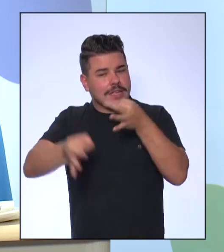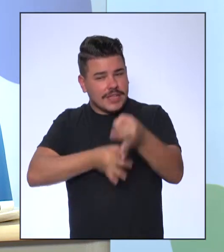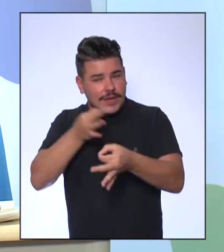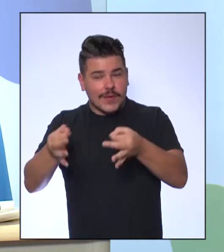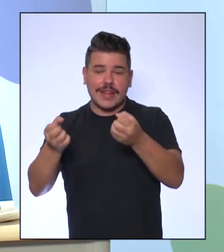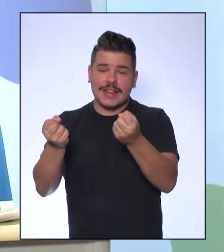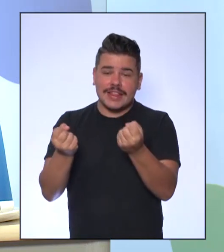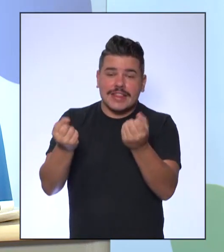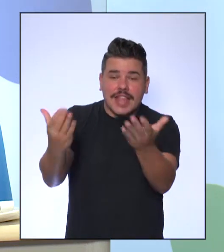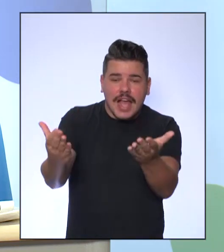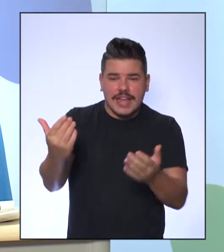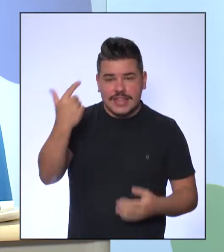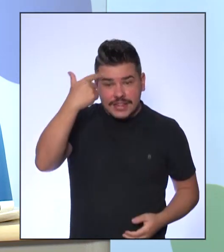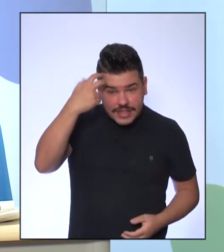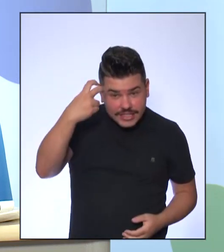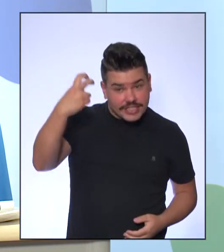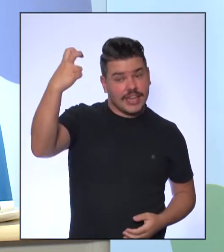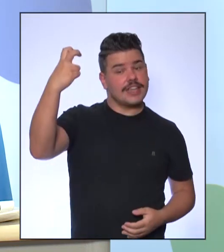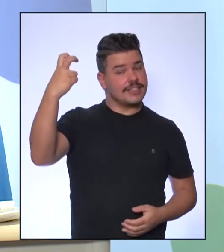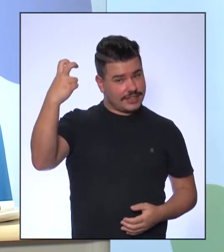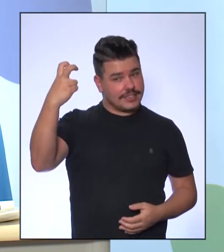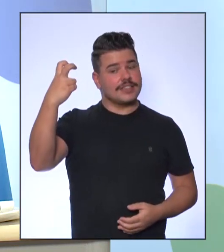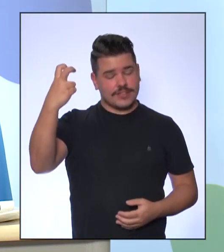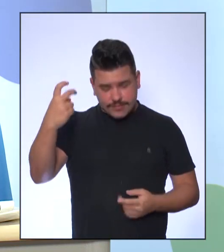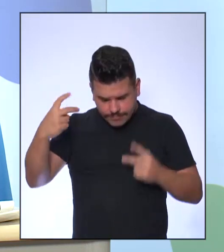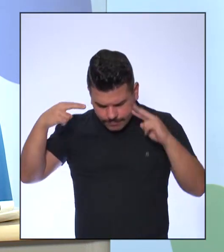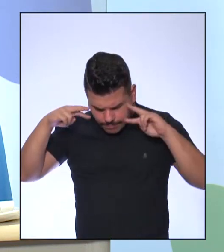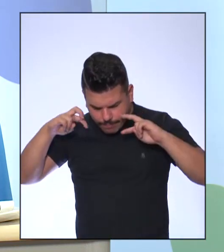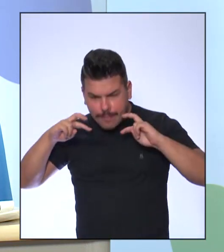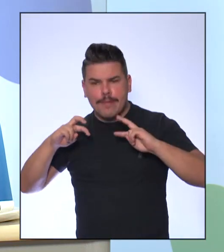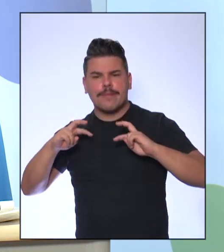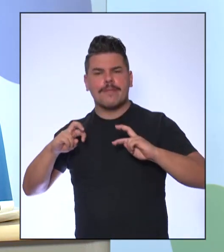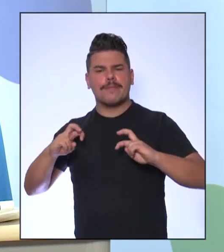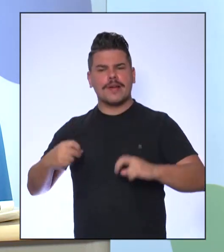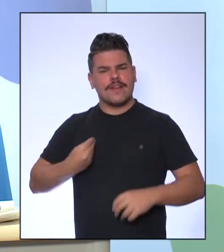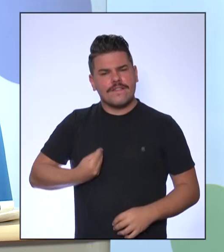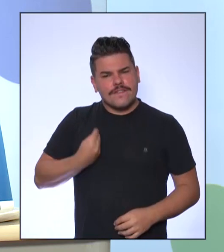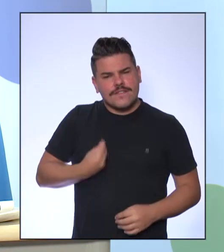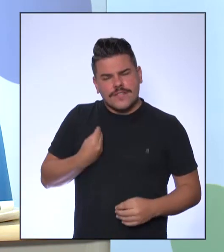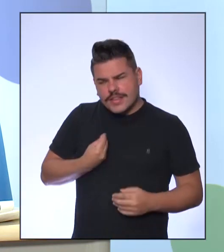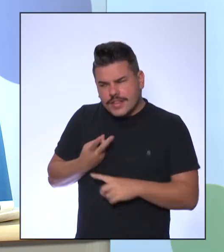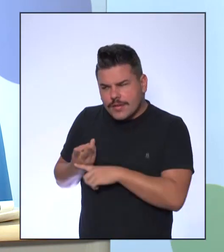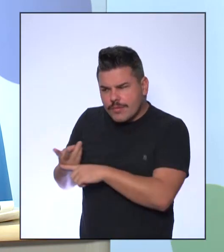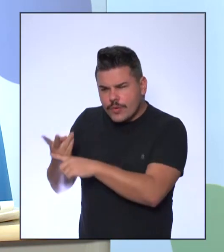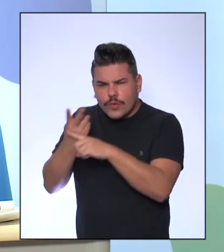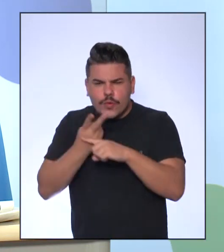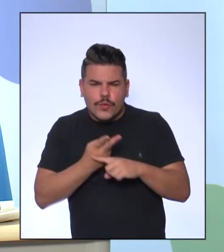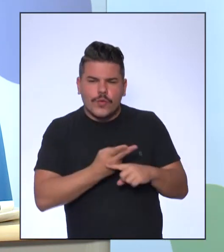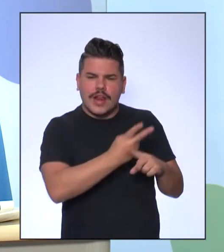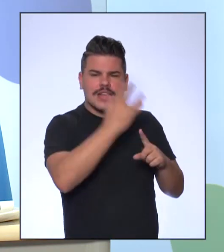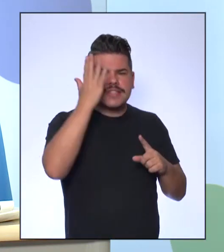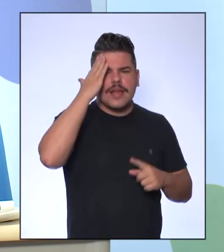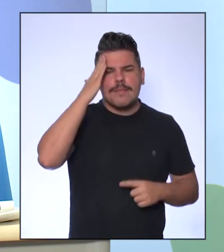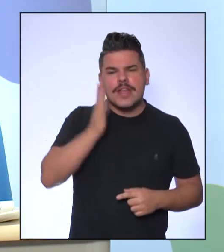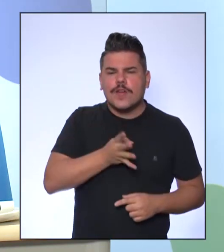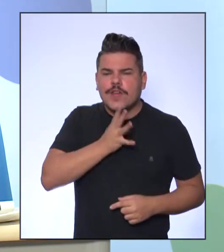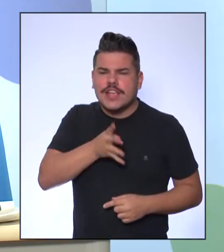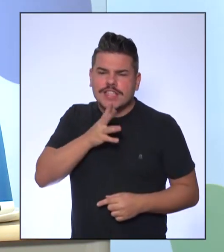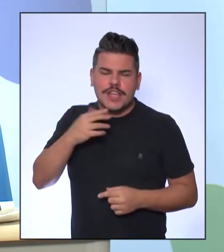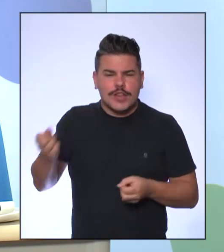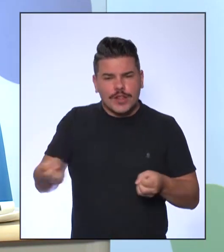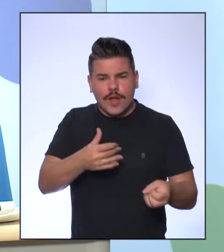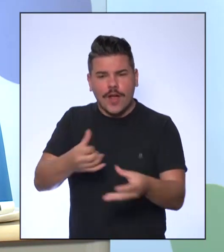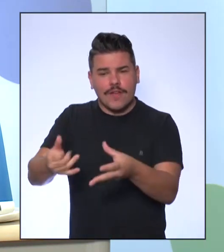vida, como na visão de mundo, na busca pelo autoconhecimento, né, e pelos sistemas de pensamento, porque ela é uma